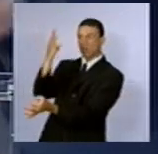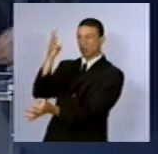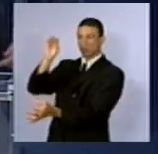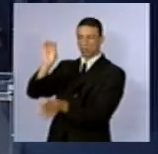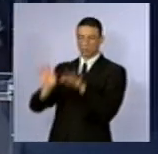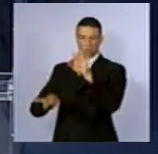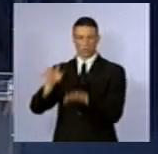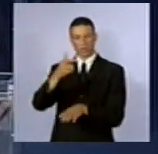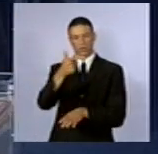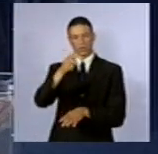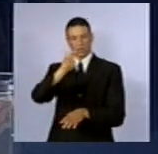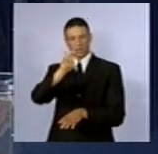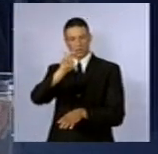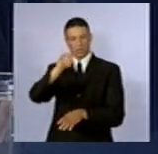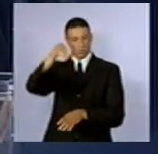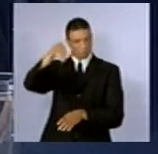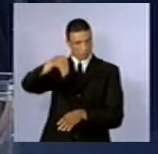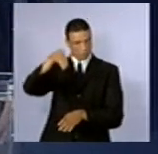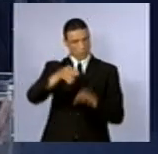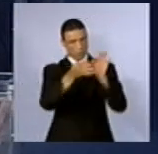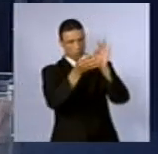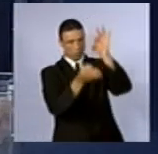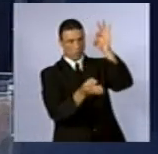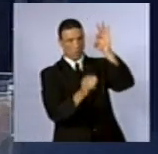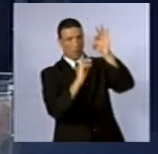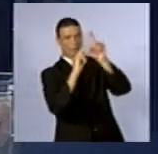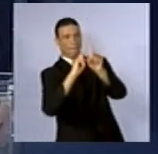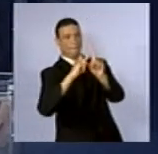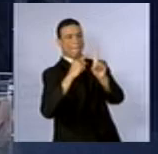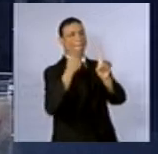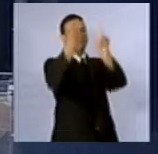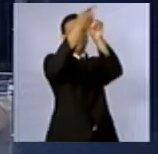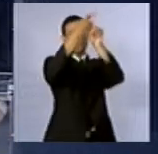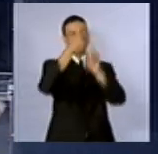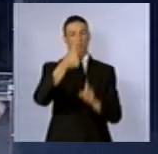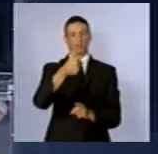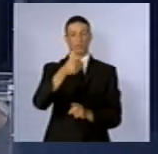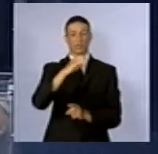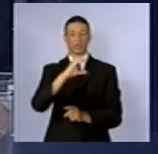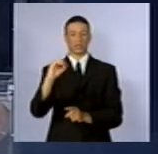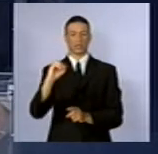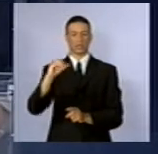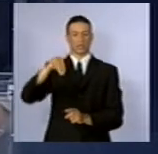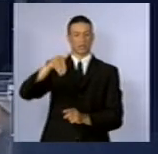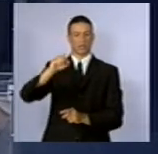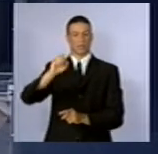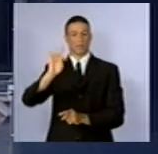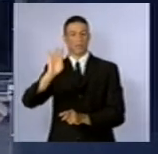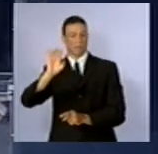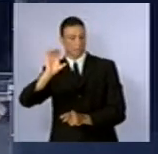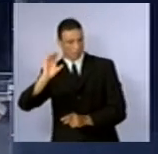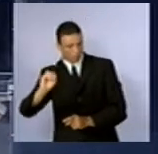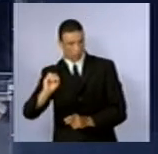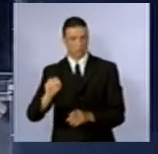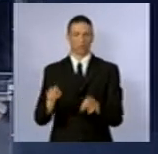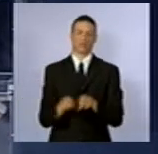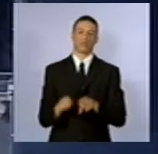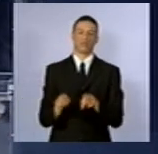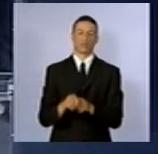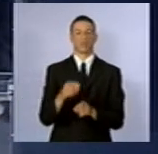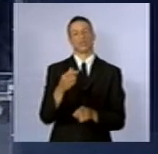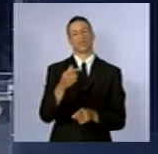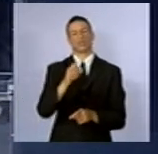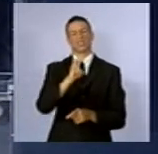e 25 metros teria que ser aumentada para algo em torno de 100 metros, né? No caso dos 230 kV, não é